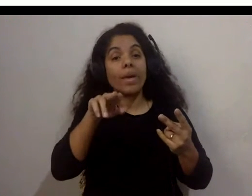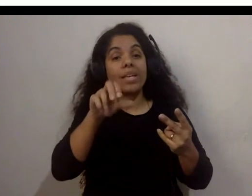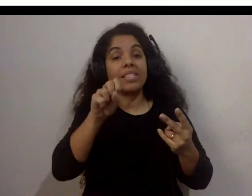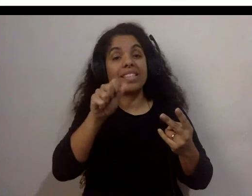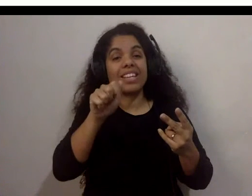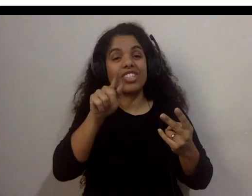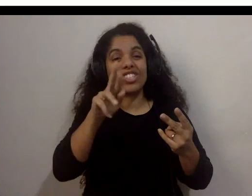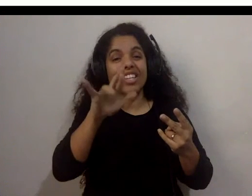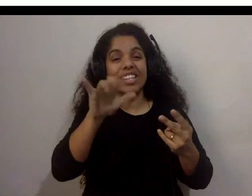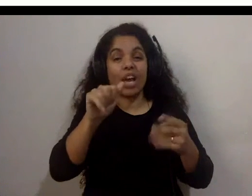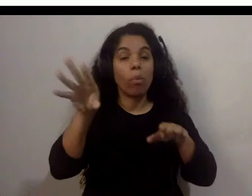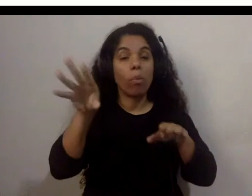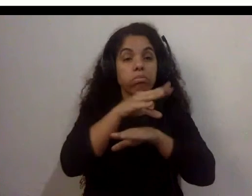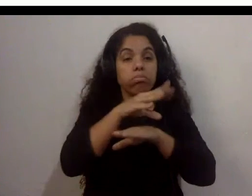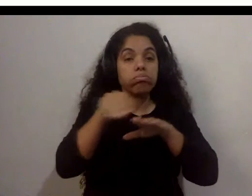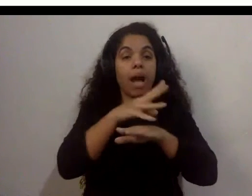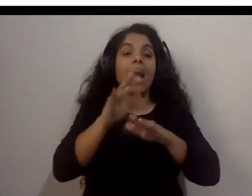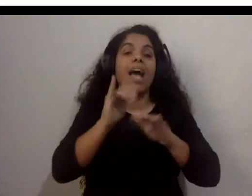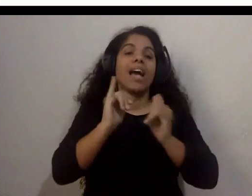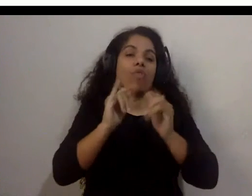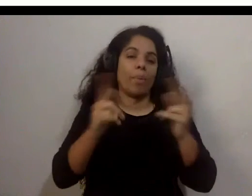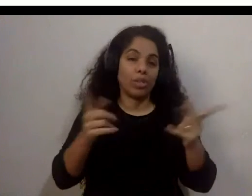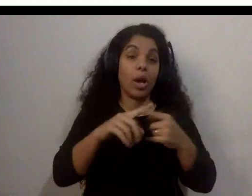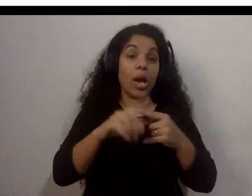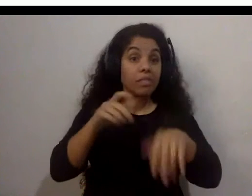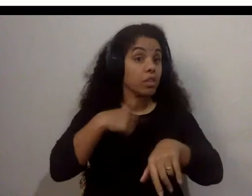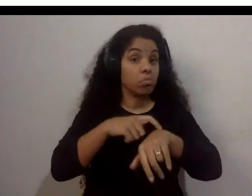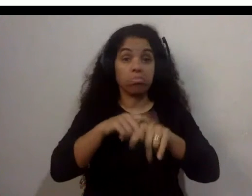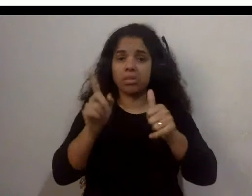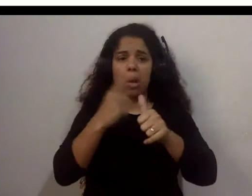vou transitar essa informação. Às vezes, no primeiro momento, você não precisa